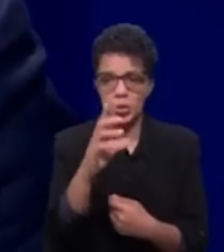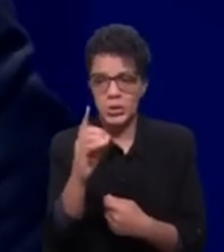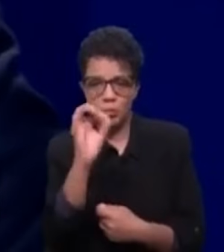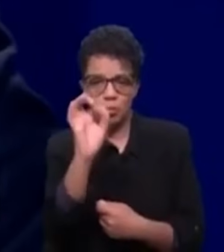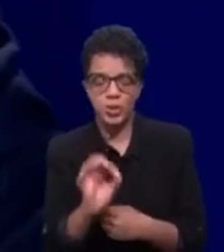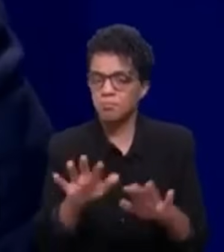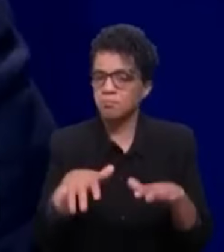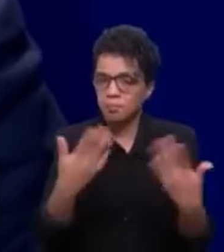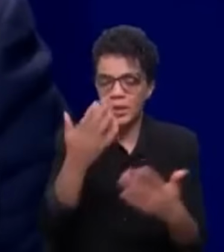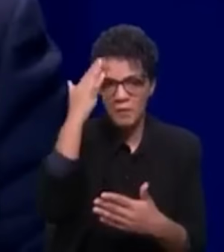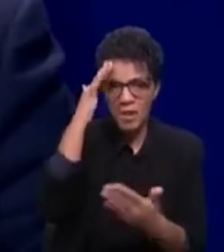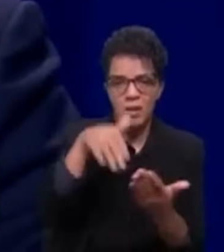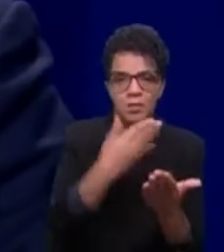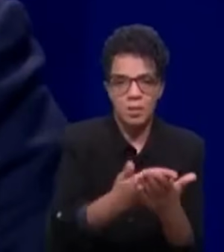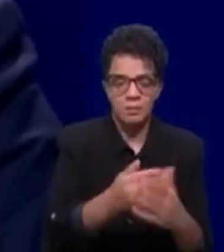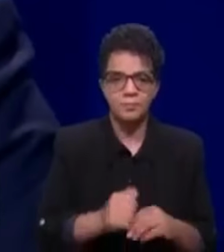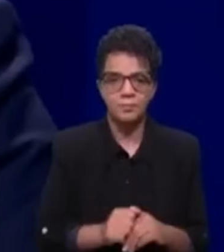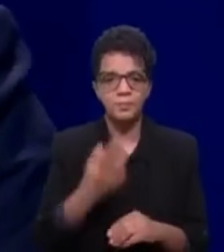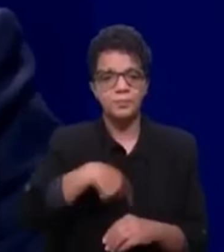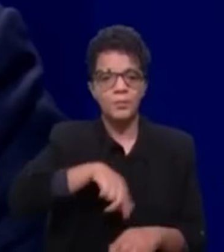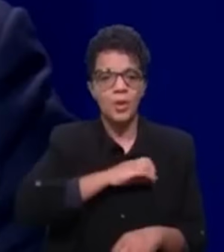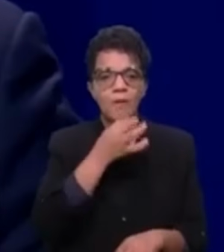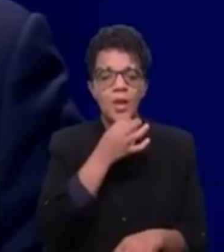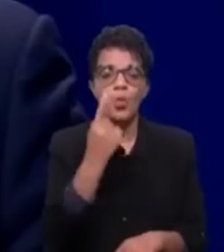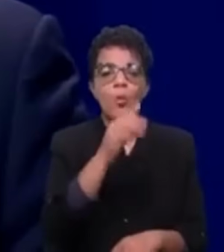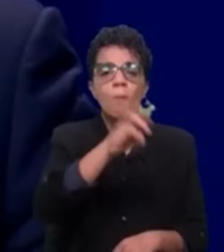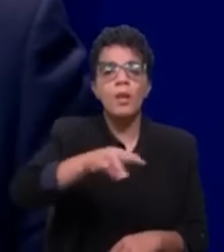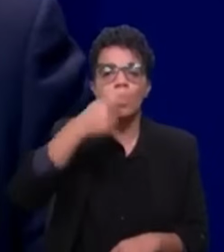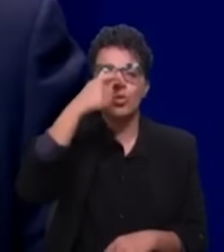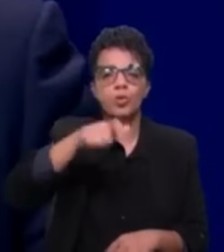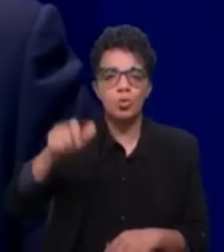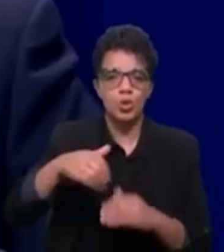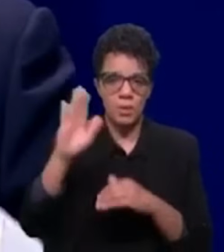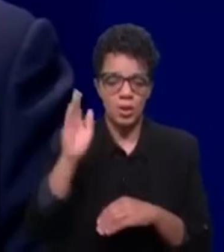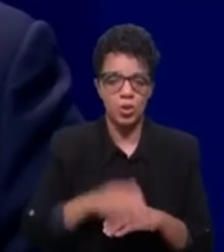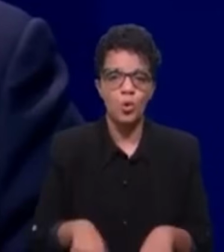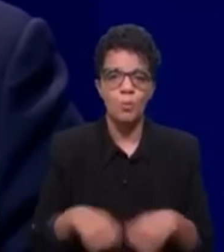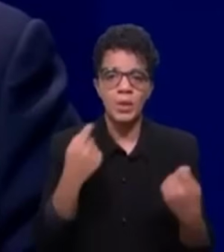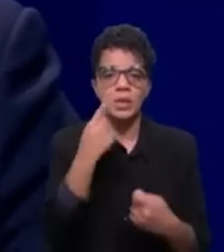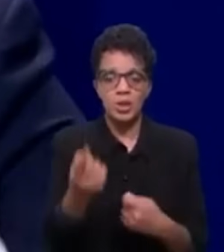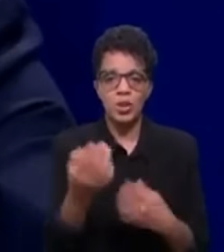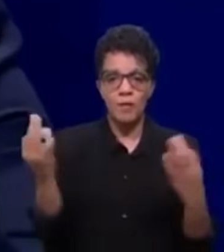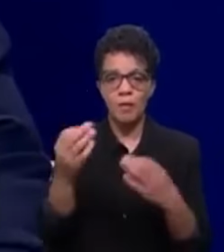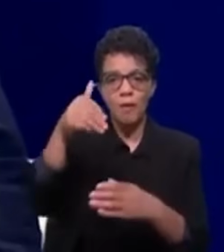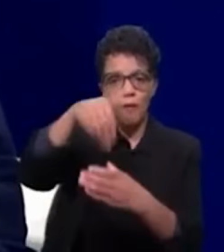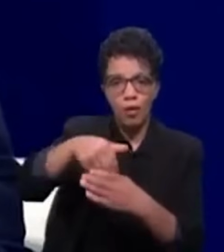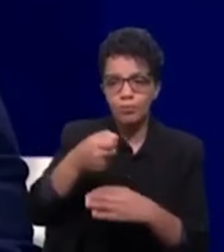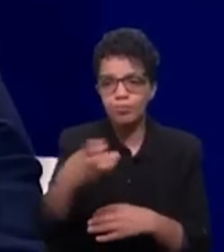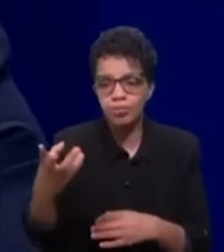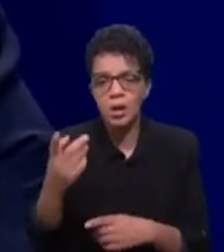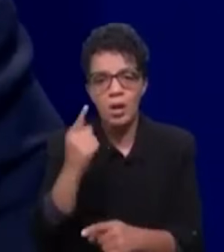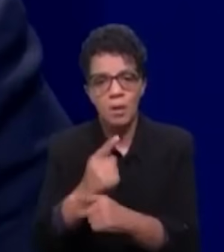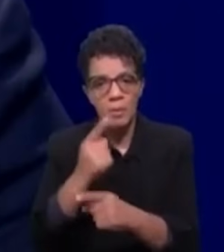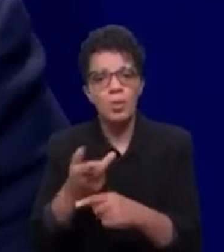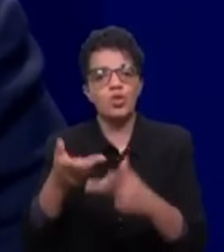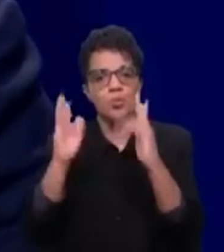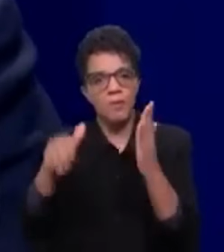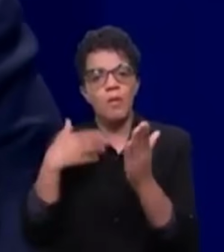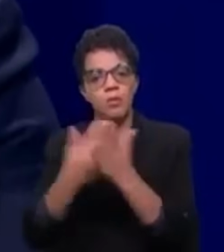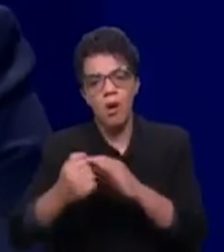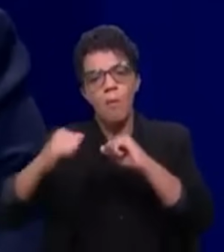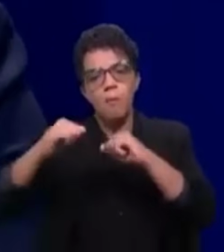seja o que for com as sondagens lhe não estamos a falar de mais de 1 milhão de pessoas um partido que diz Apesar desses votos que está disponível para criar uma